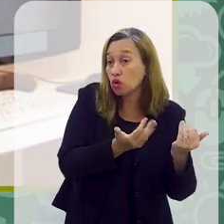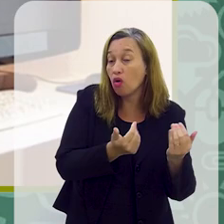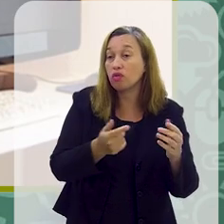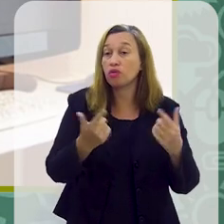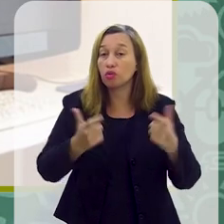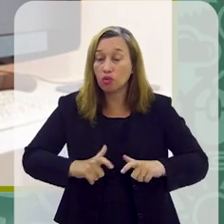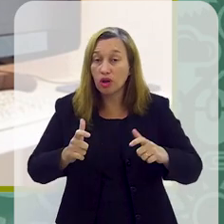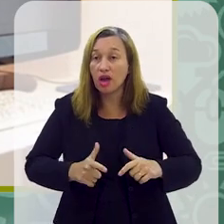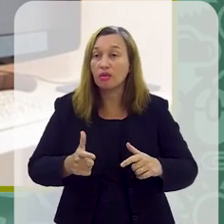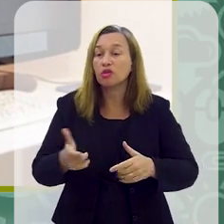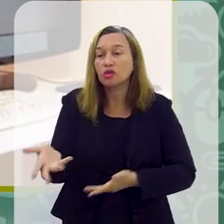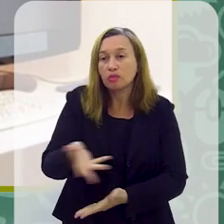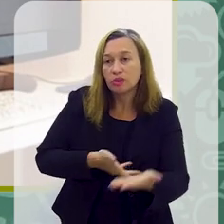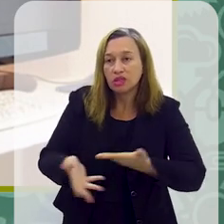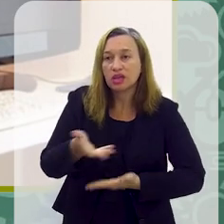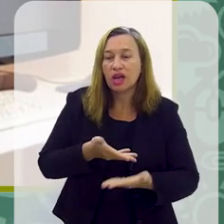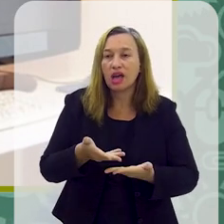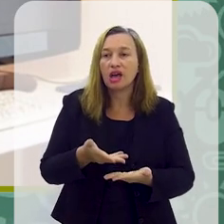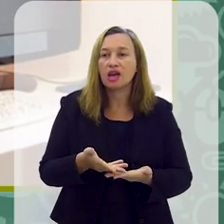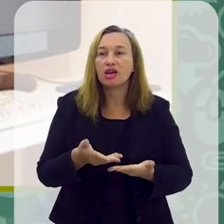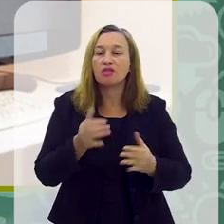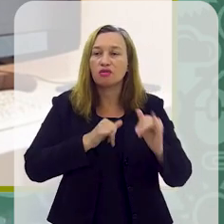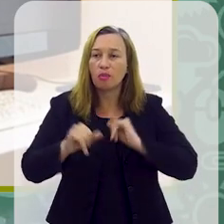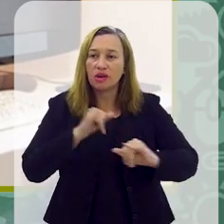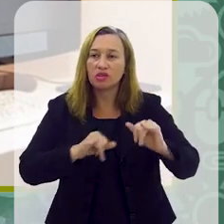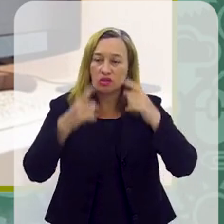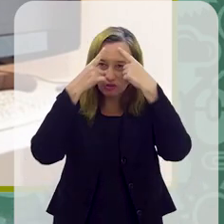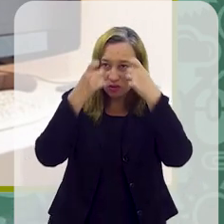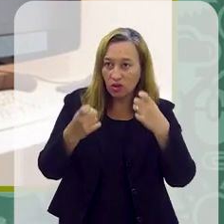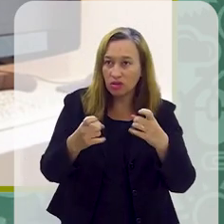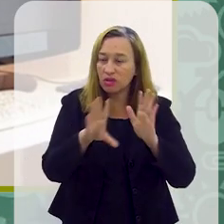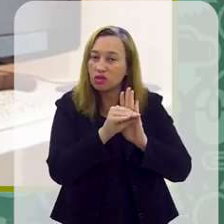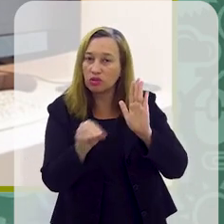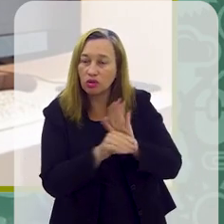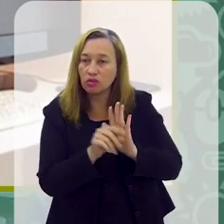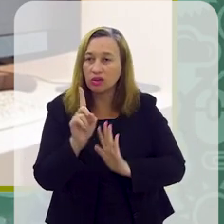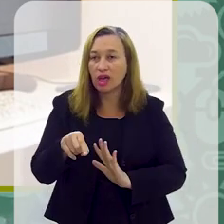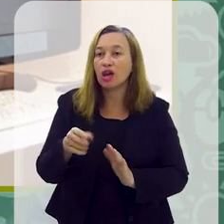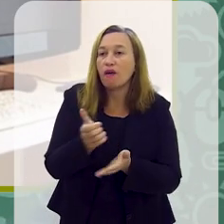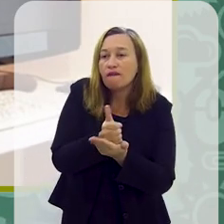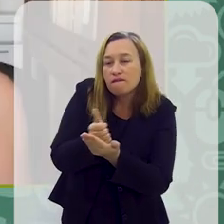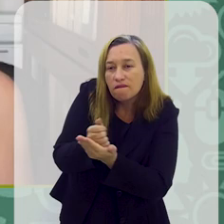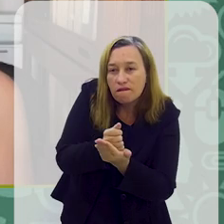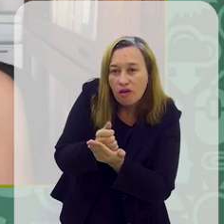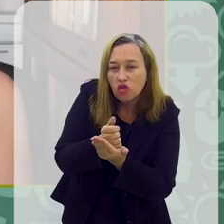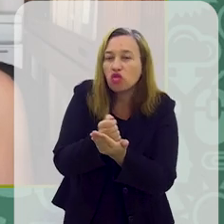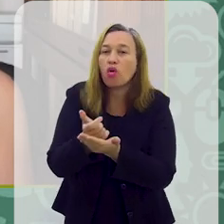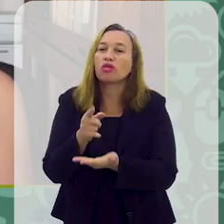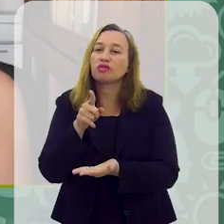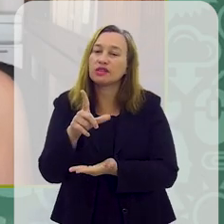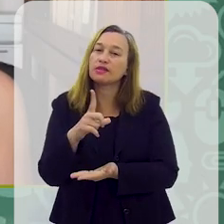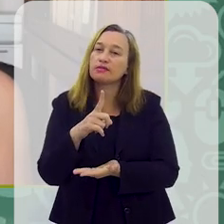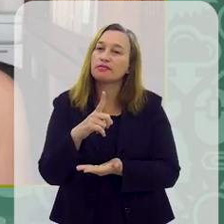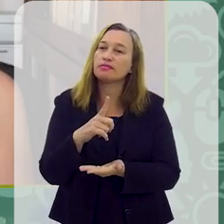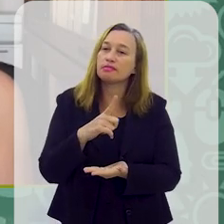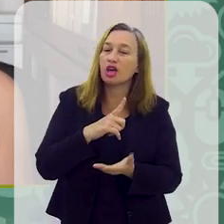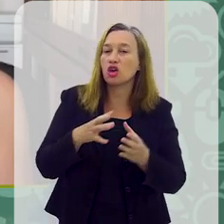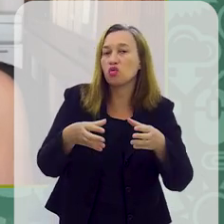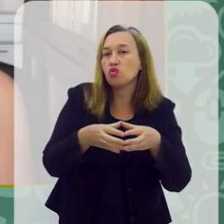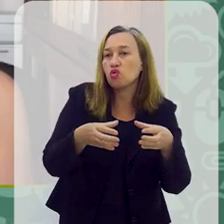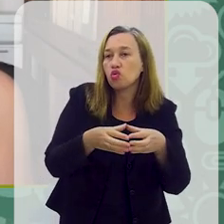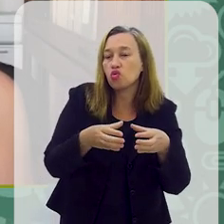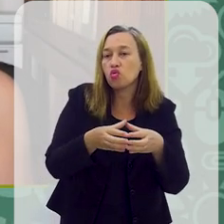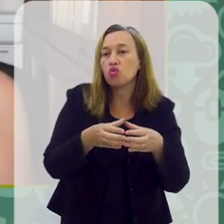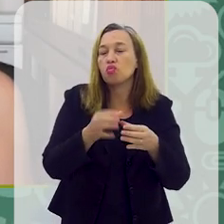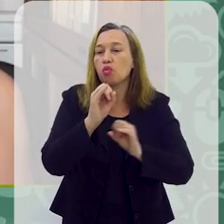local que pode compartilhar informações, violentas, né, com esse tipo de conteúdo. Os jogos onde você joga